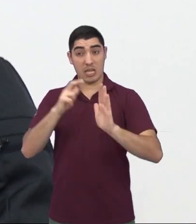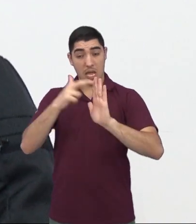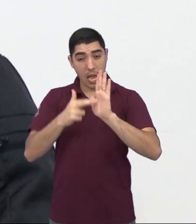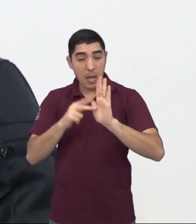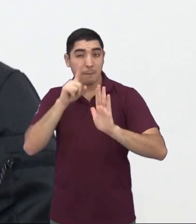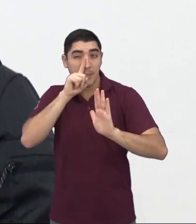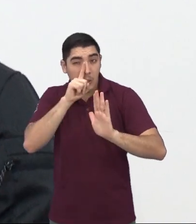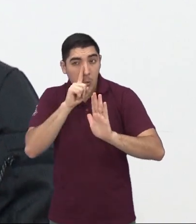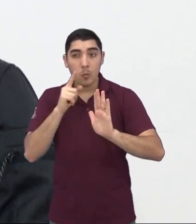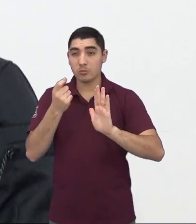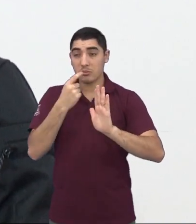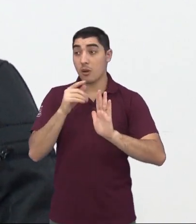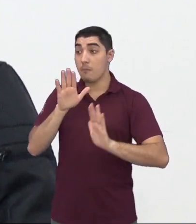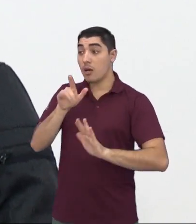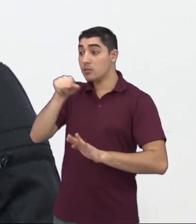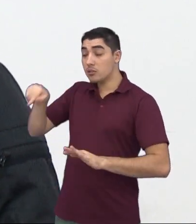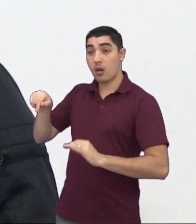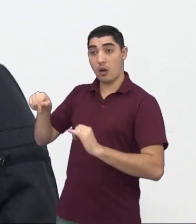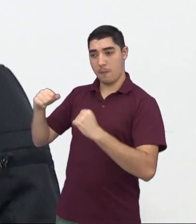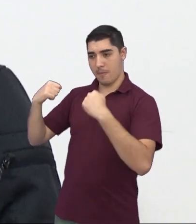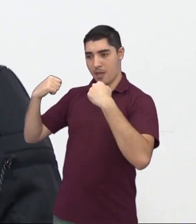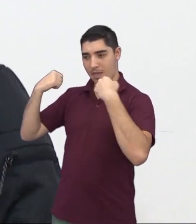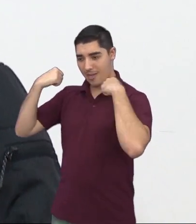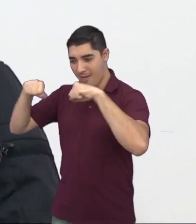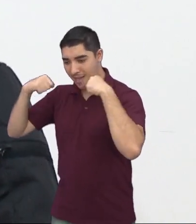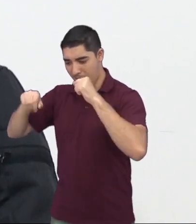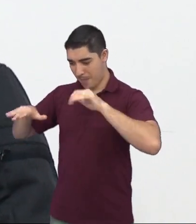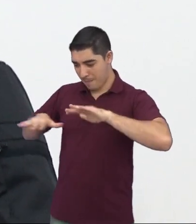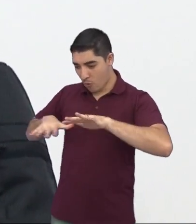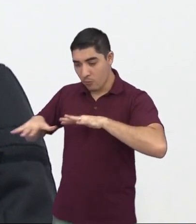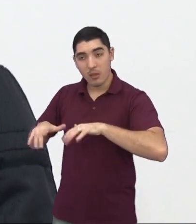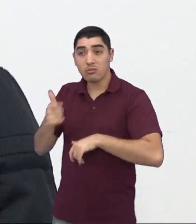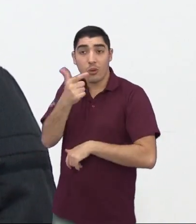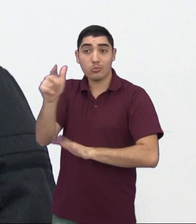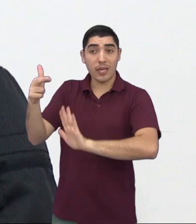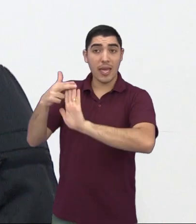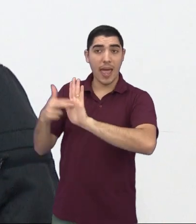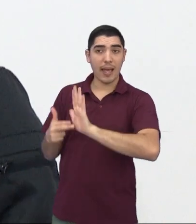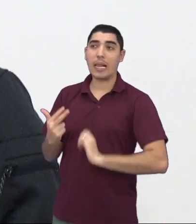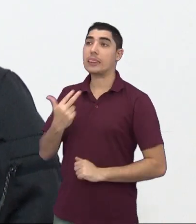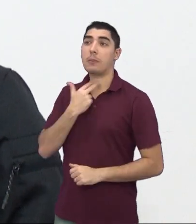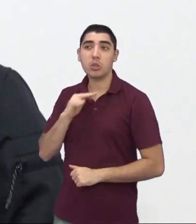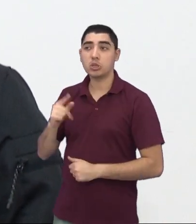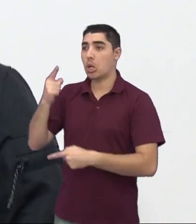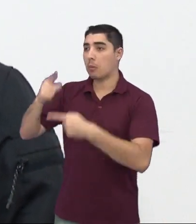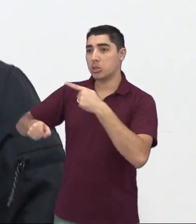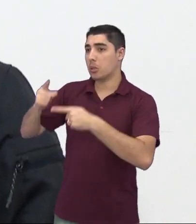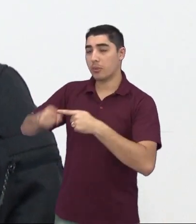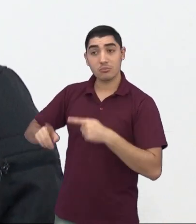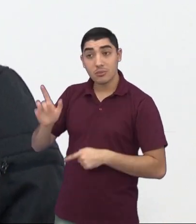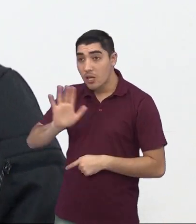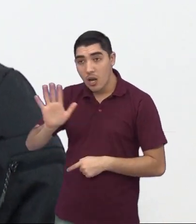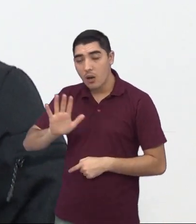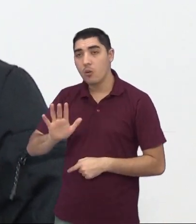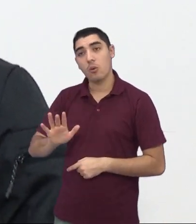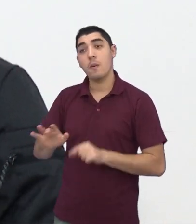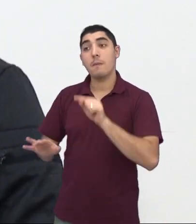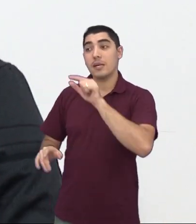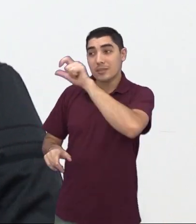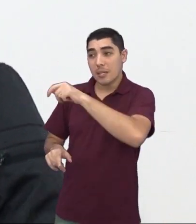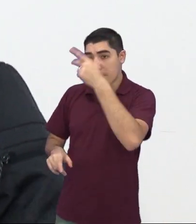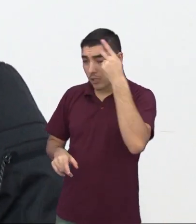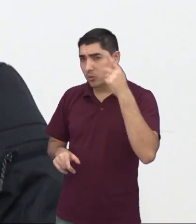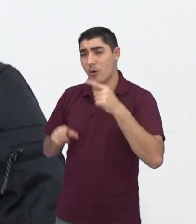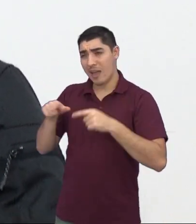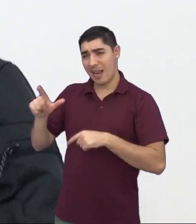O movimento, se exercitar, não tem contraindicações. A única contraindicação que tem é da própria pessoa, problemas